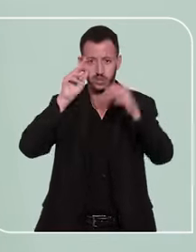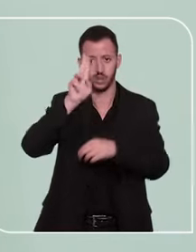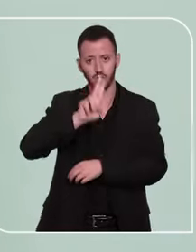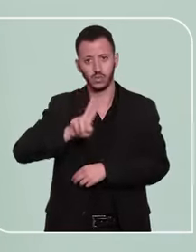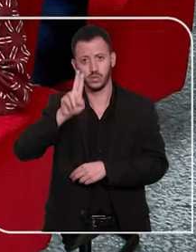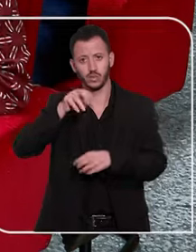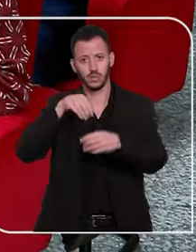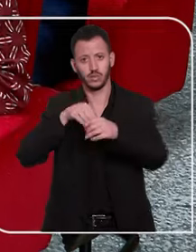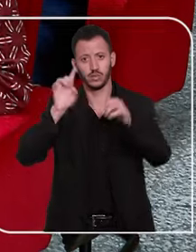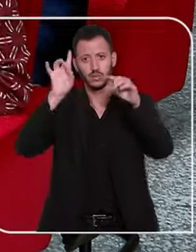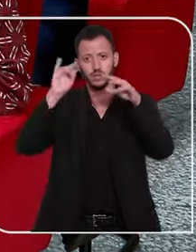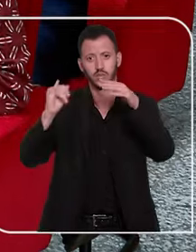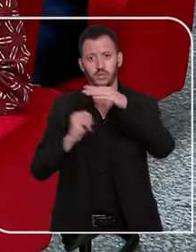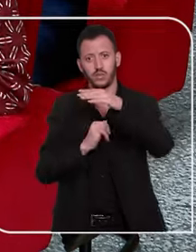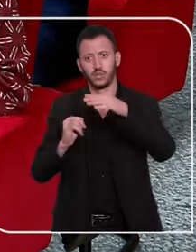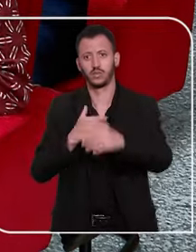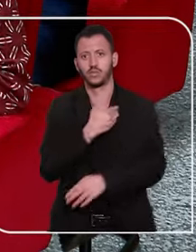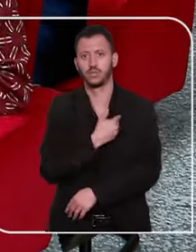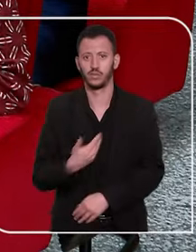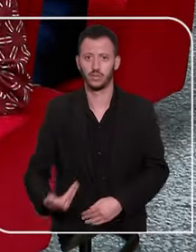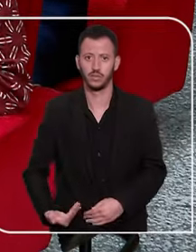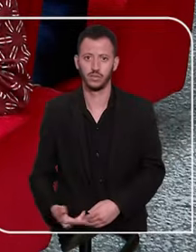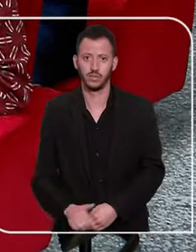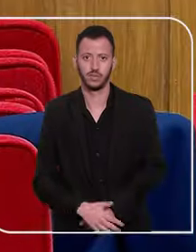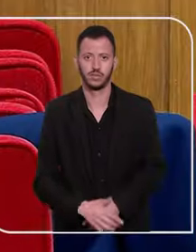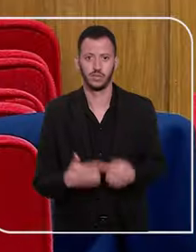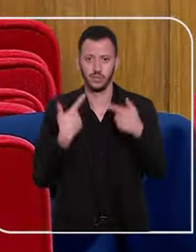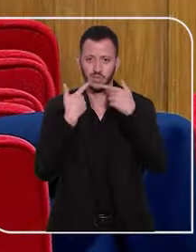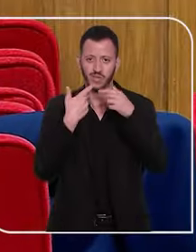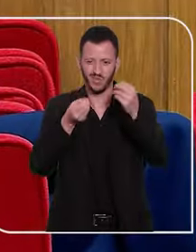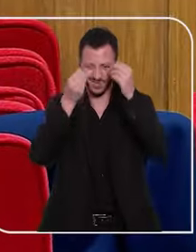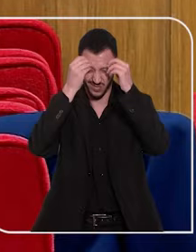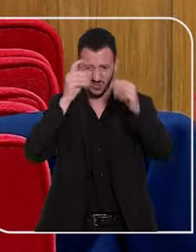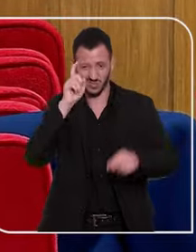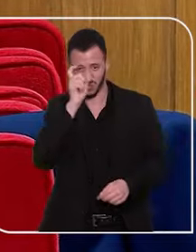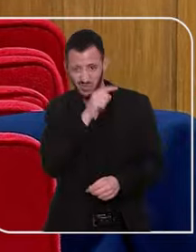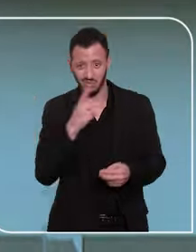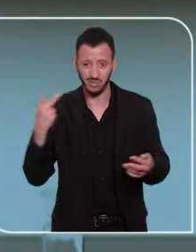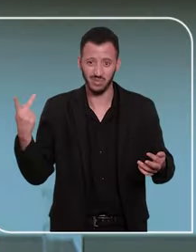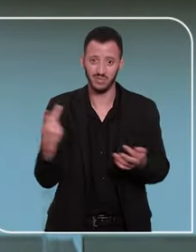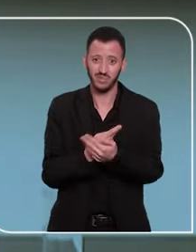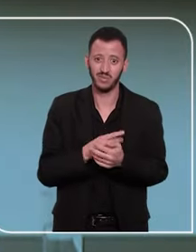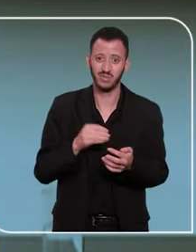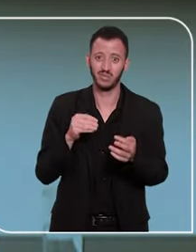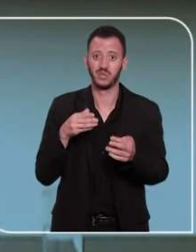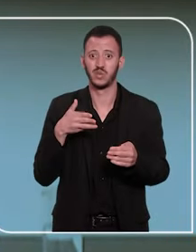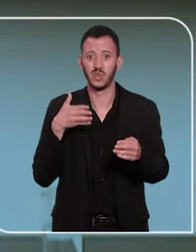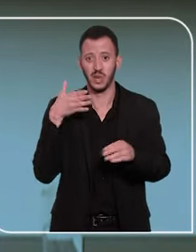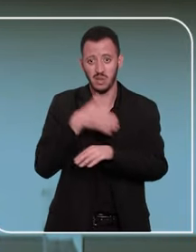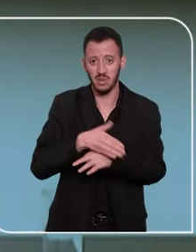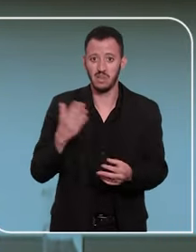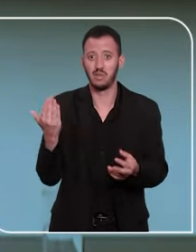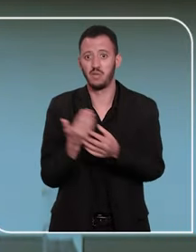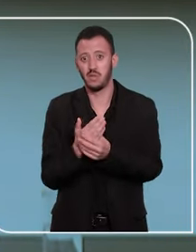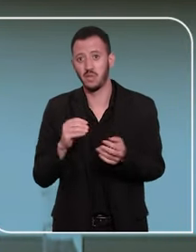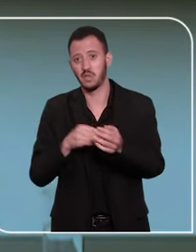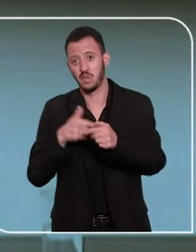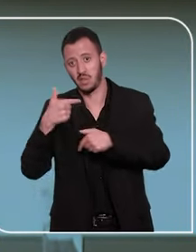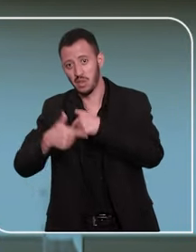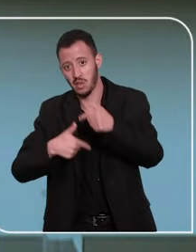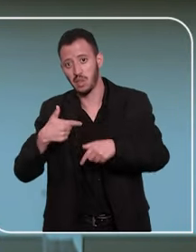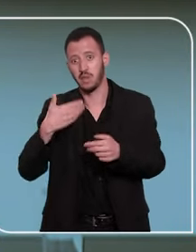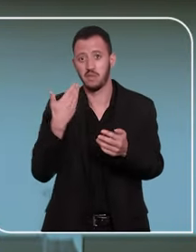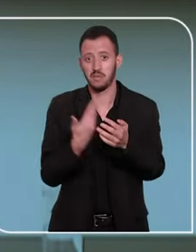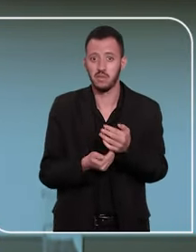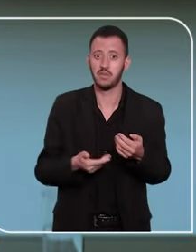linguagem usada especialmente por instituições públicas uma linguagem complexa ela provoca entrave de processos